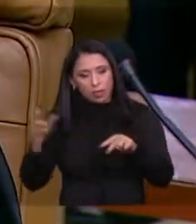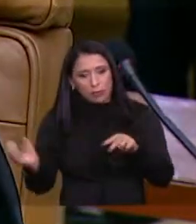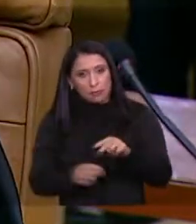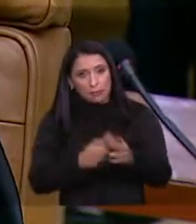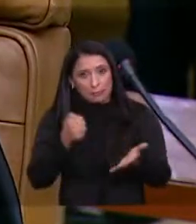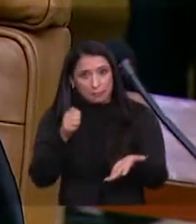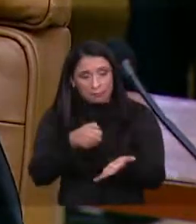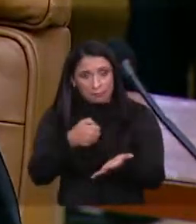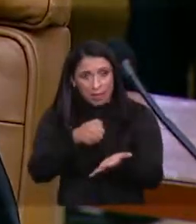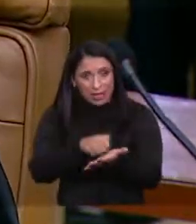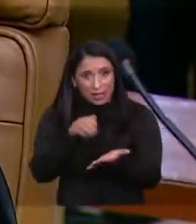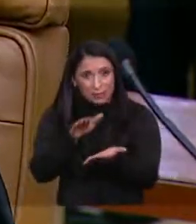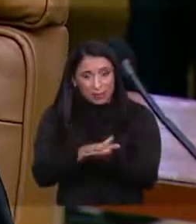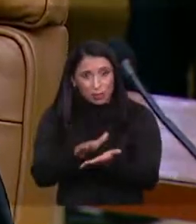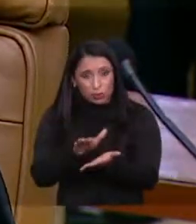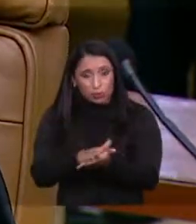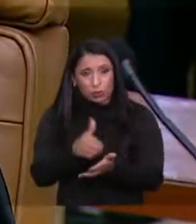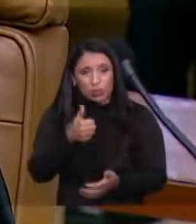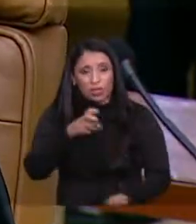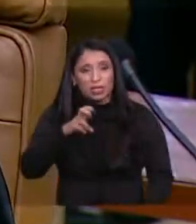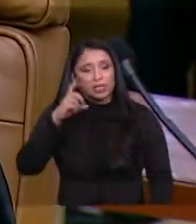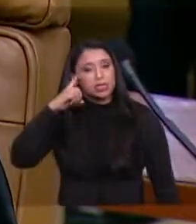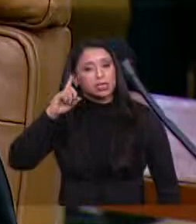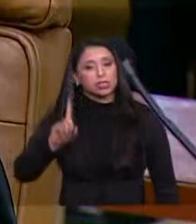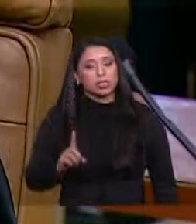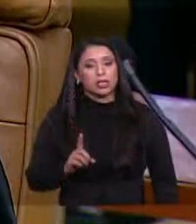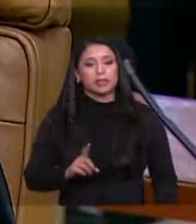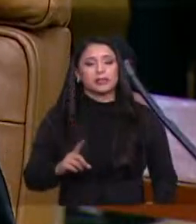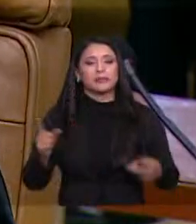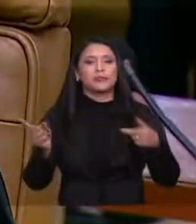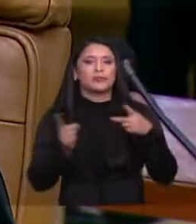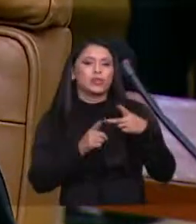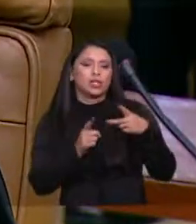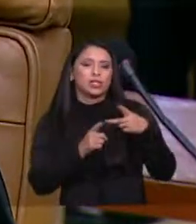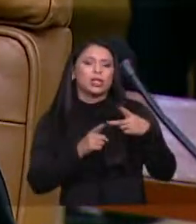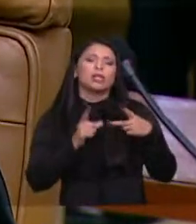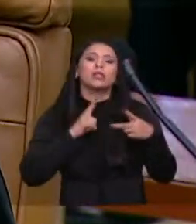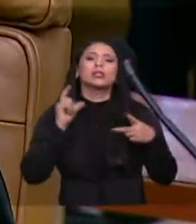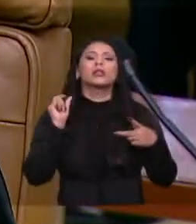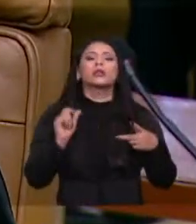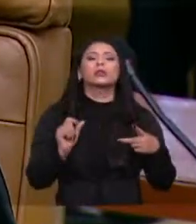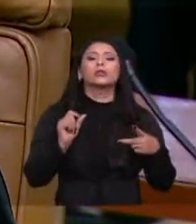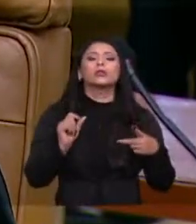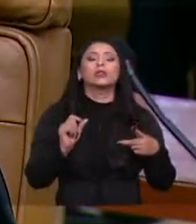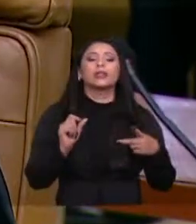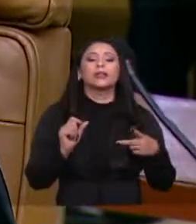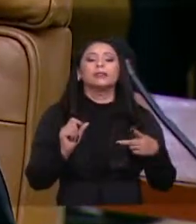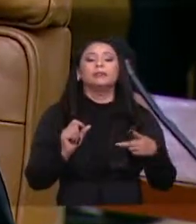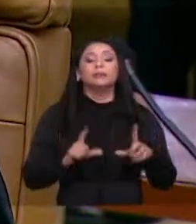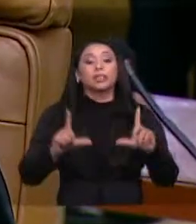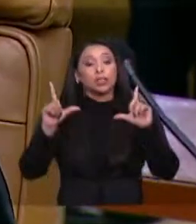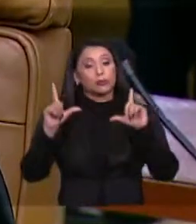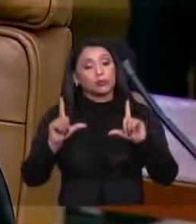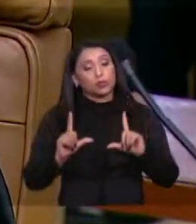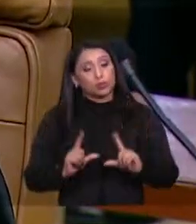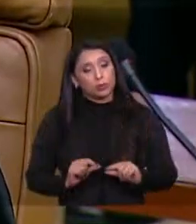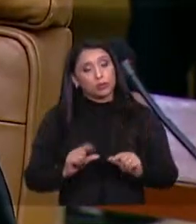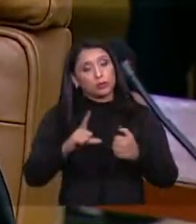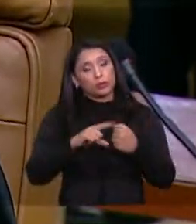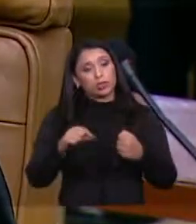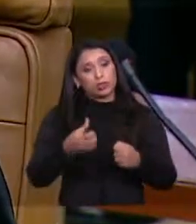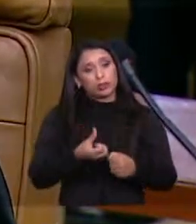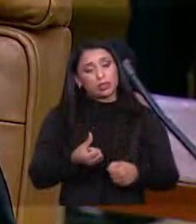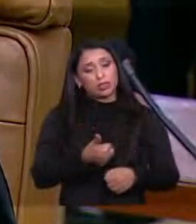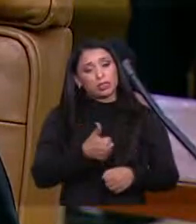multi multa na segunda fase tem-se que incide ou casa circunstância atenuante previsto no artigo